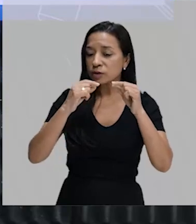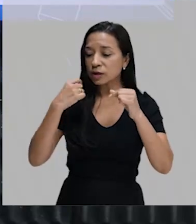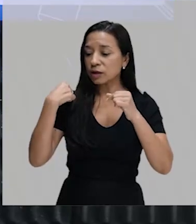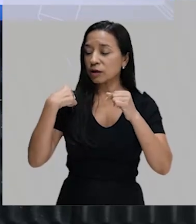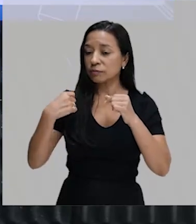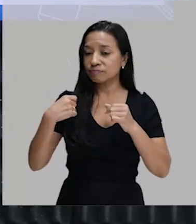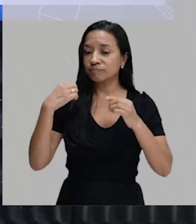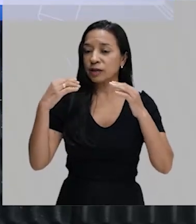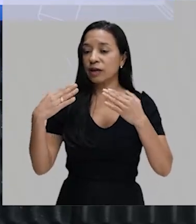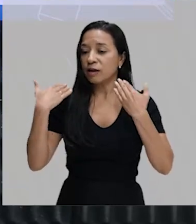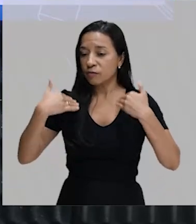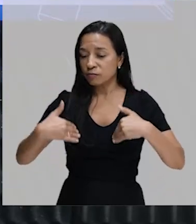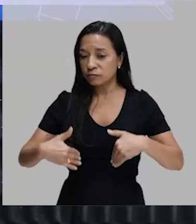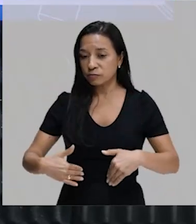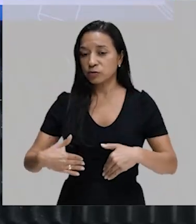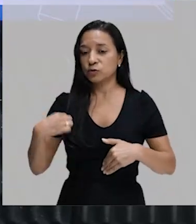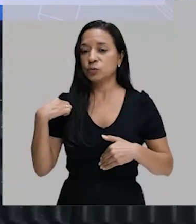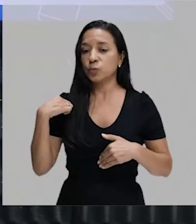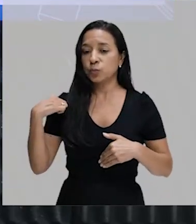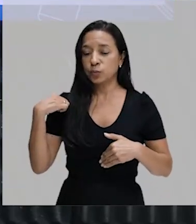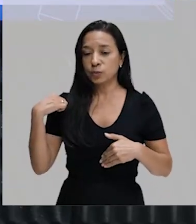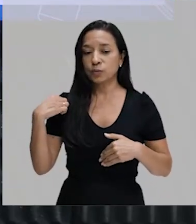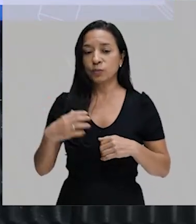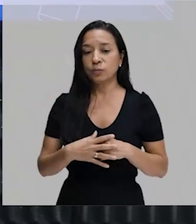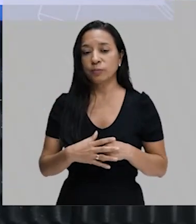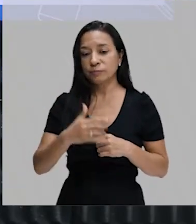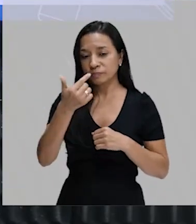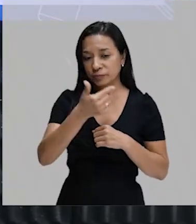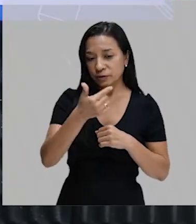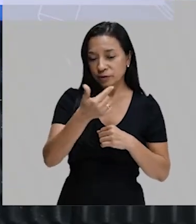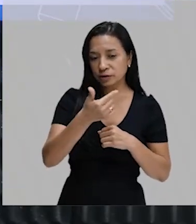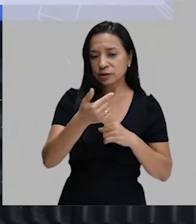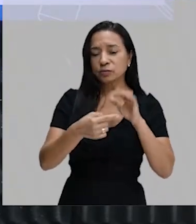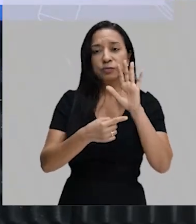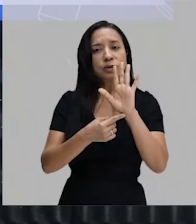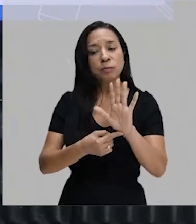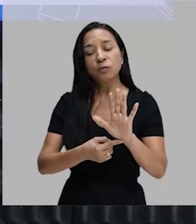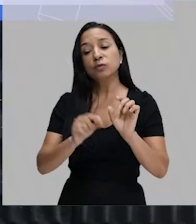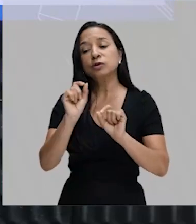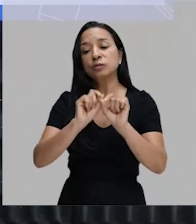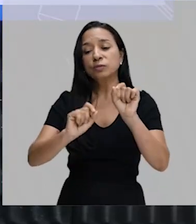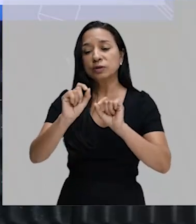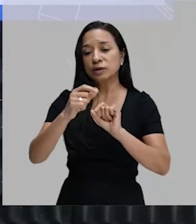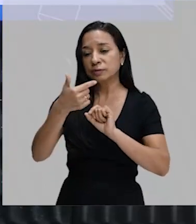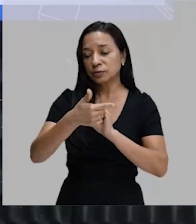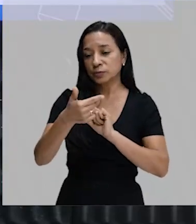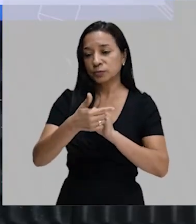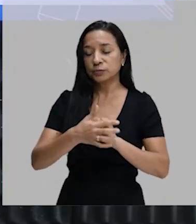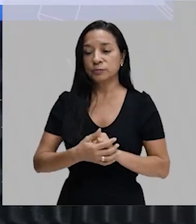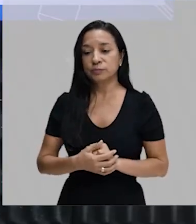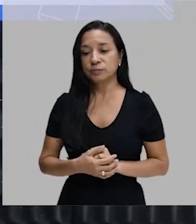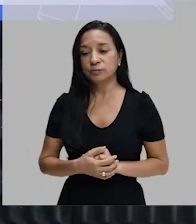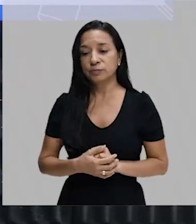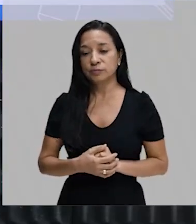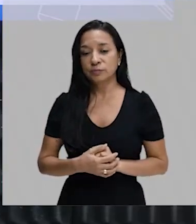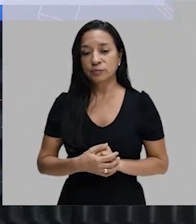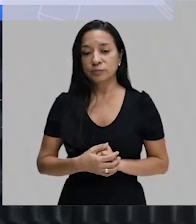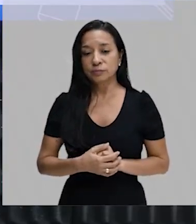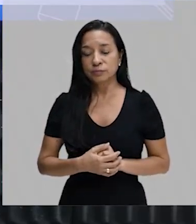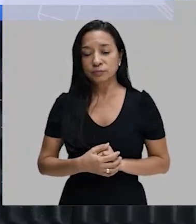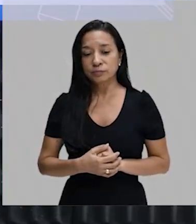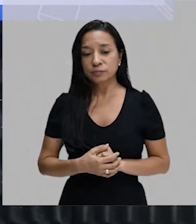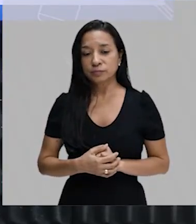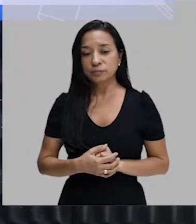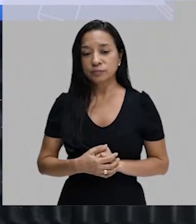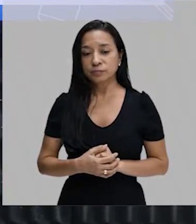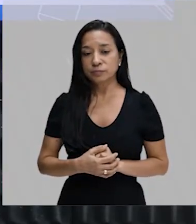roupa. Já na segunda, indica... Então, o que ele indica na segunda, tá? No supe